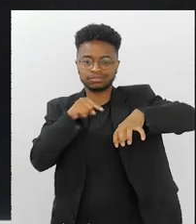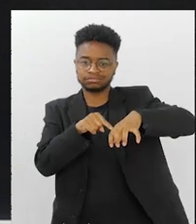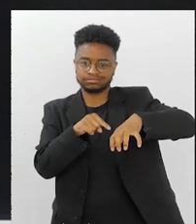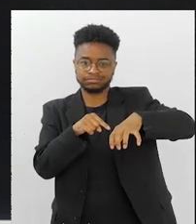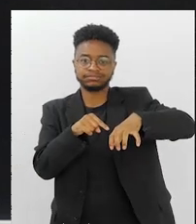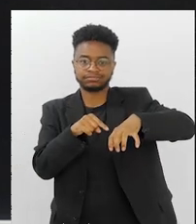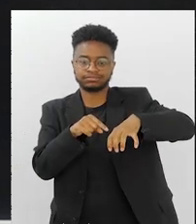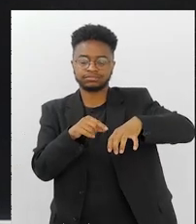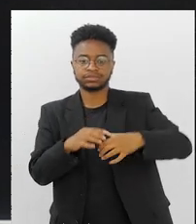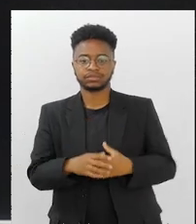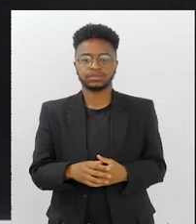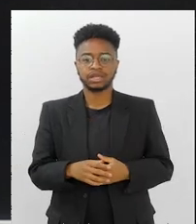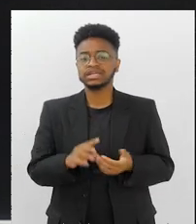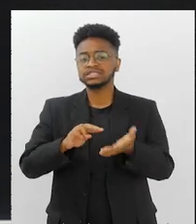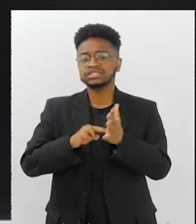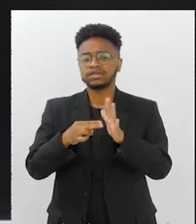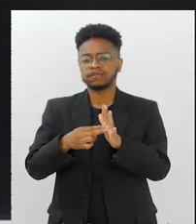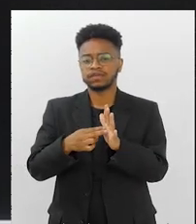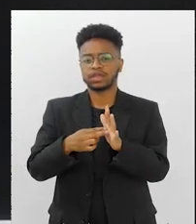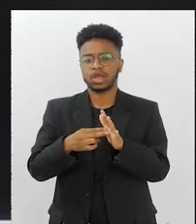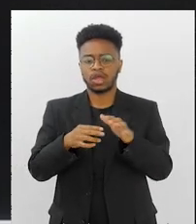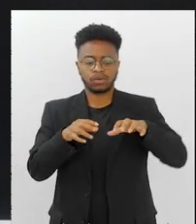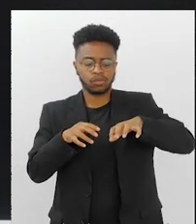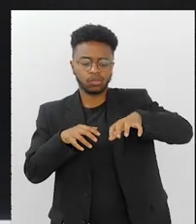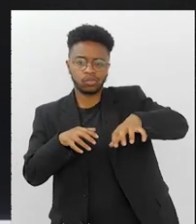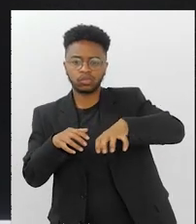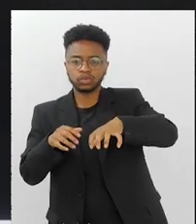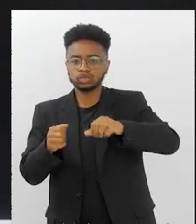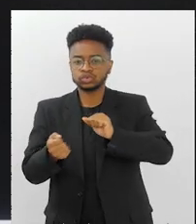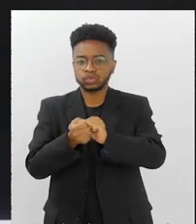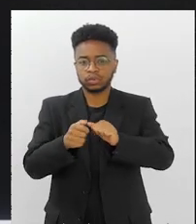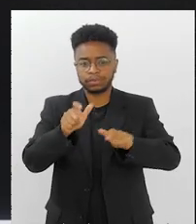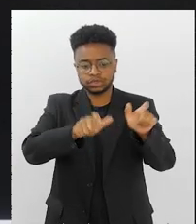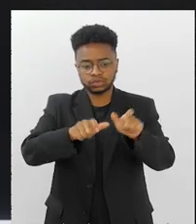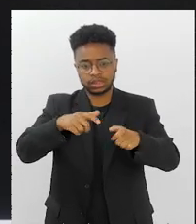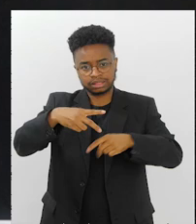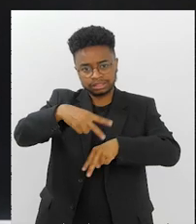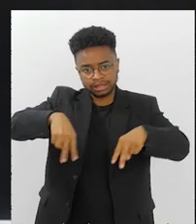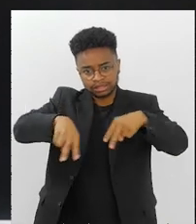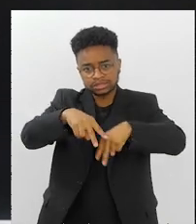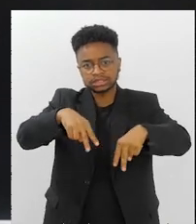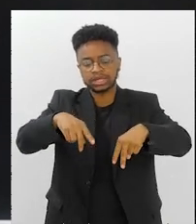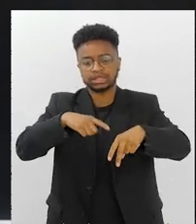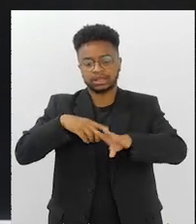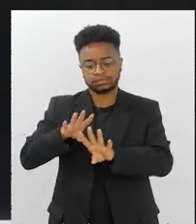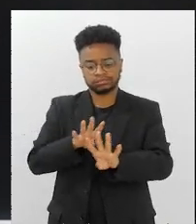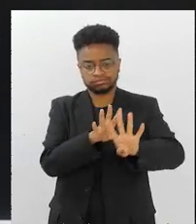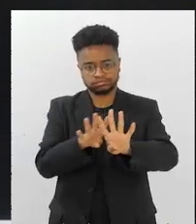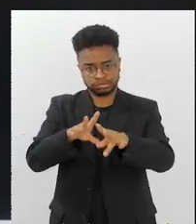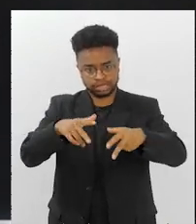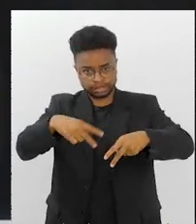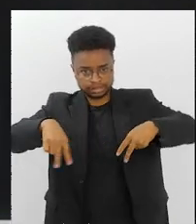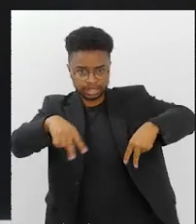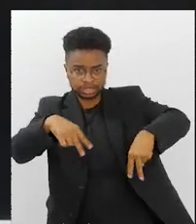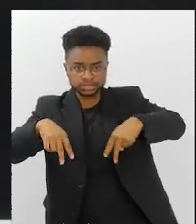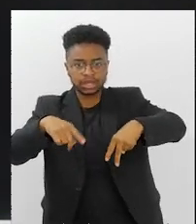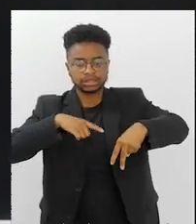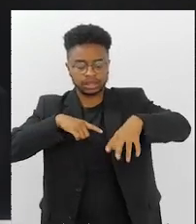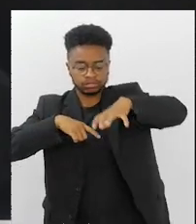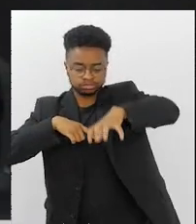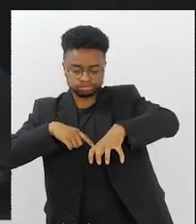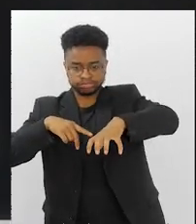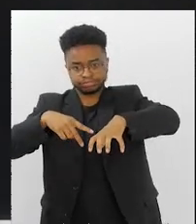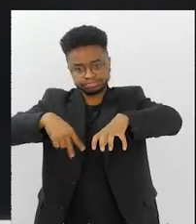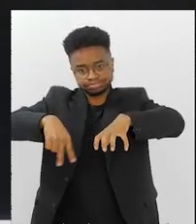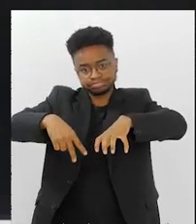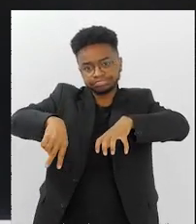elemento alegórico elemento alegórico é aquela peça que interage com os bailarinos né então você tem a comissão de frente você tem um uma